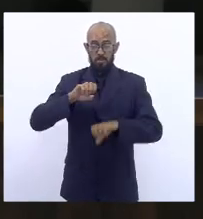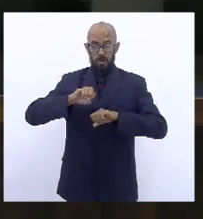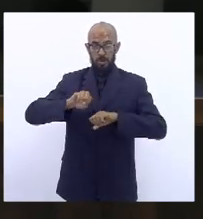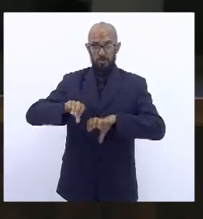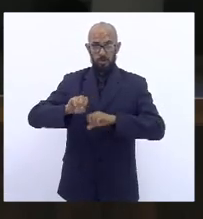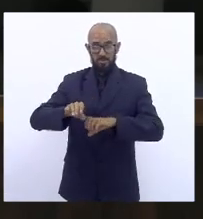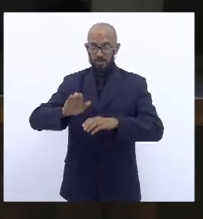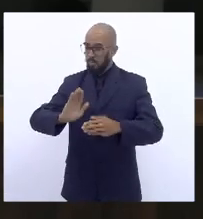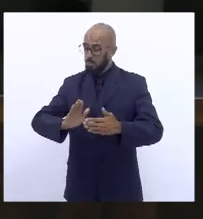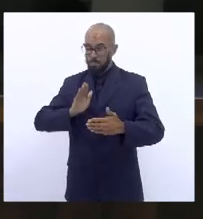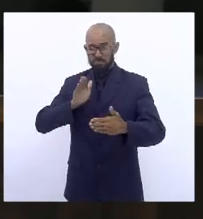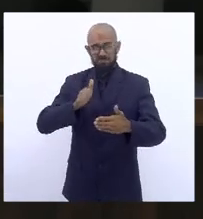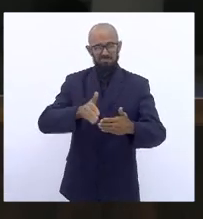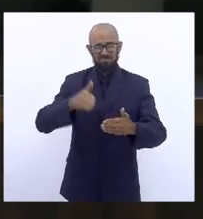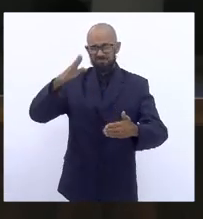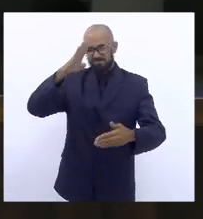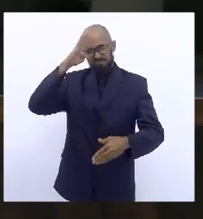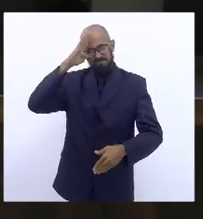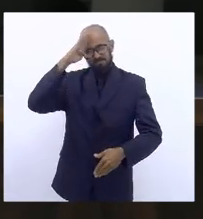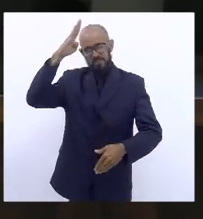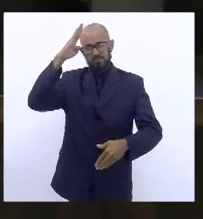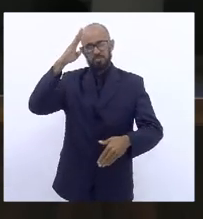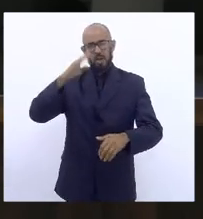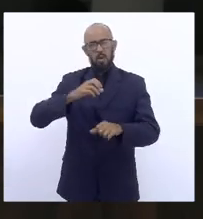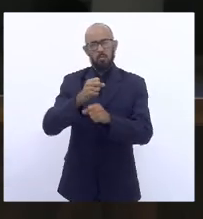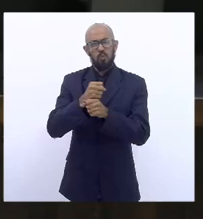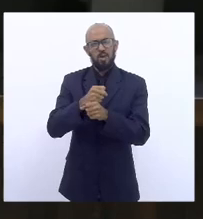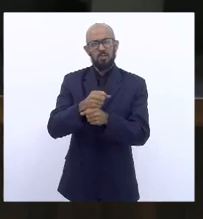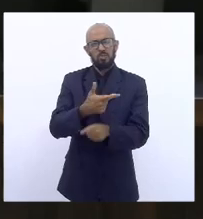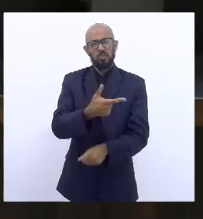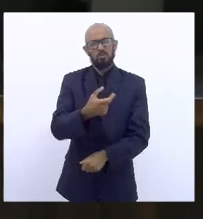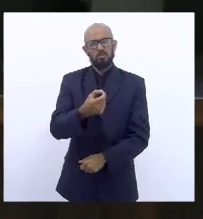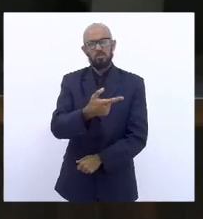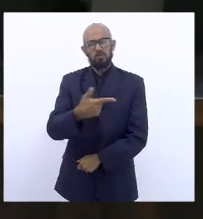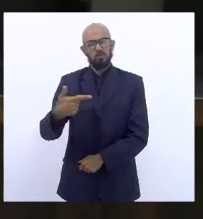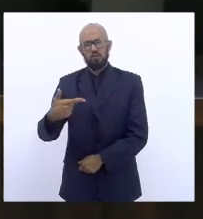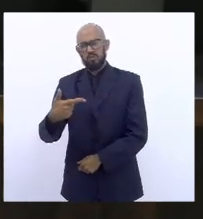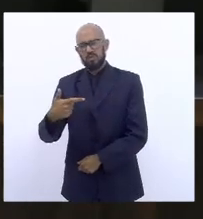como centro da campanha neste ano de 2022. E eu